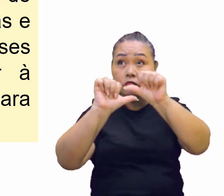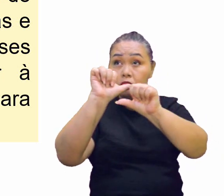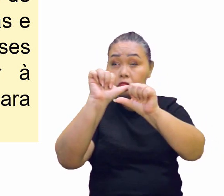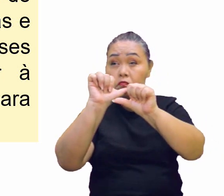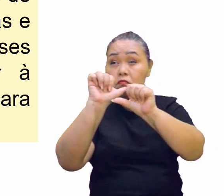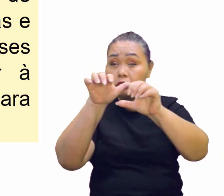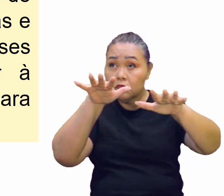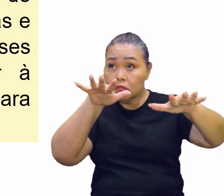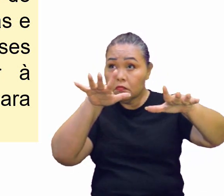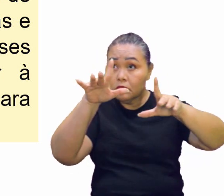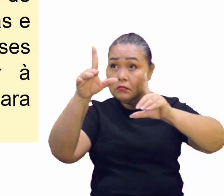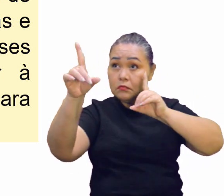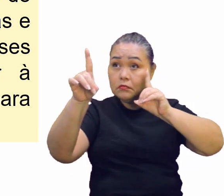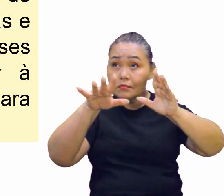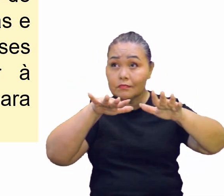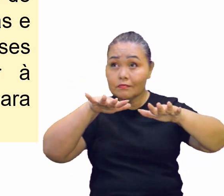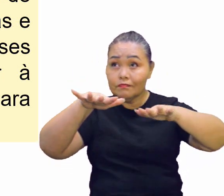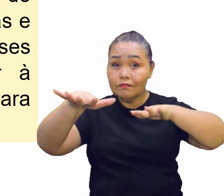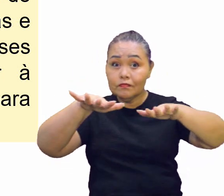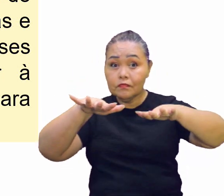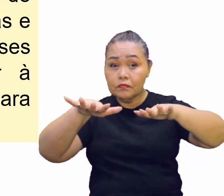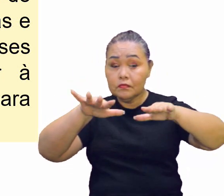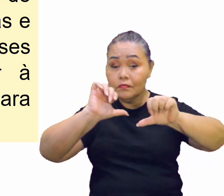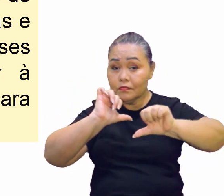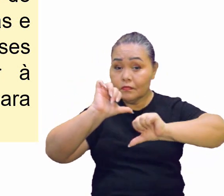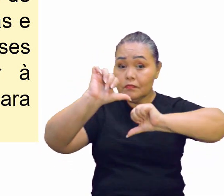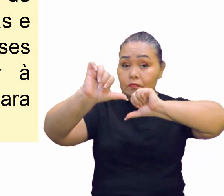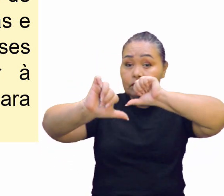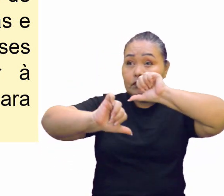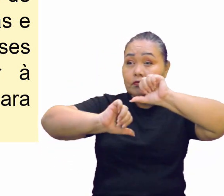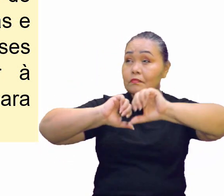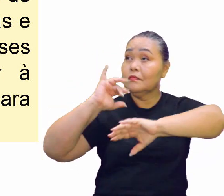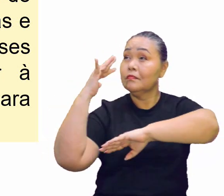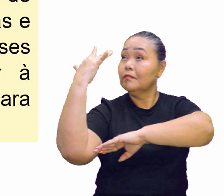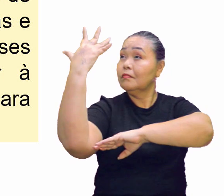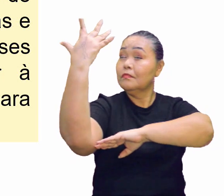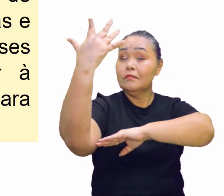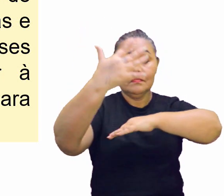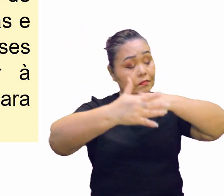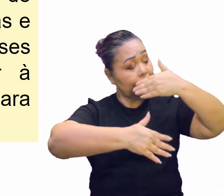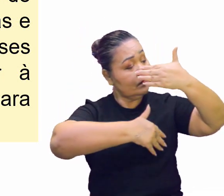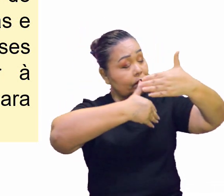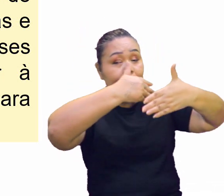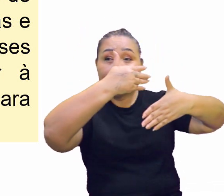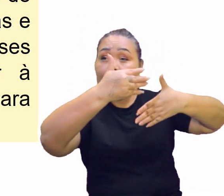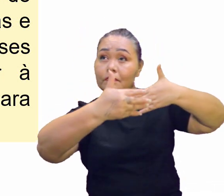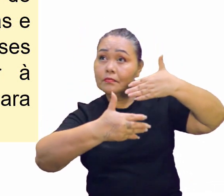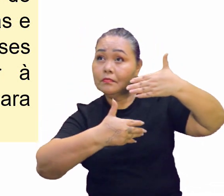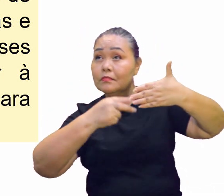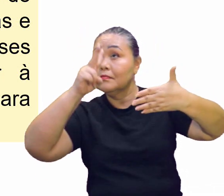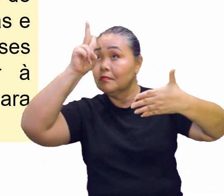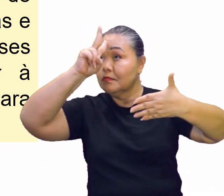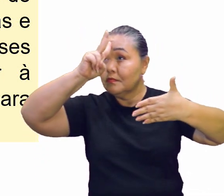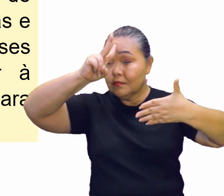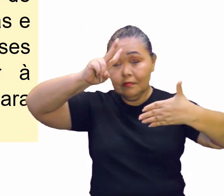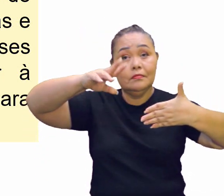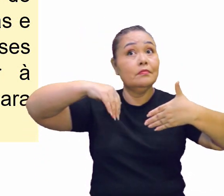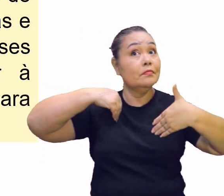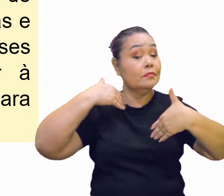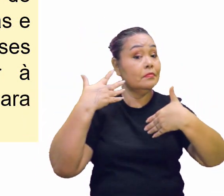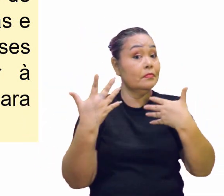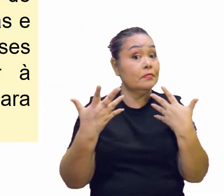o dinamismo, né, ou a transformação das paisagens, dos processos, também dos processos